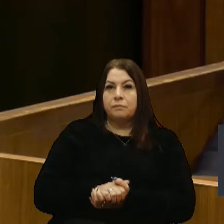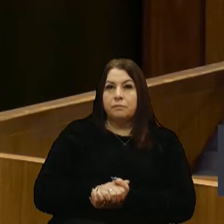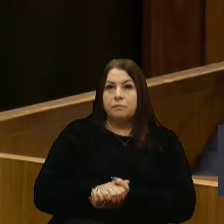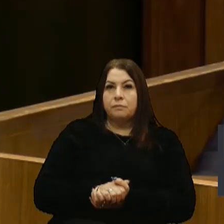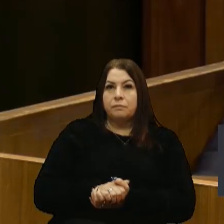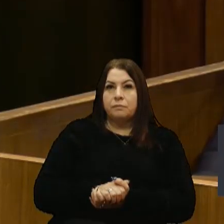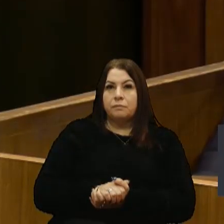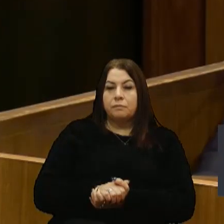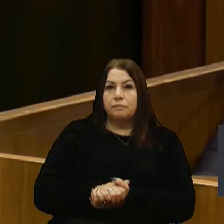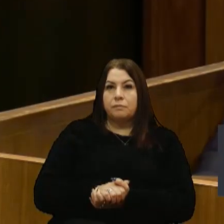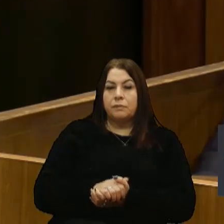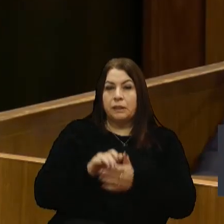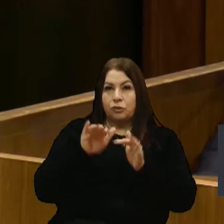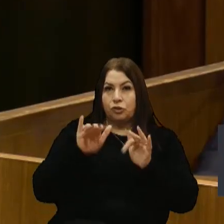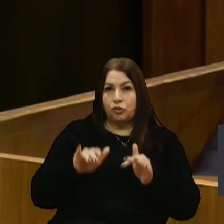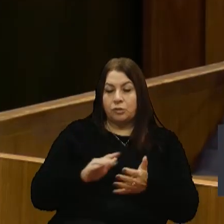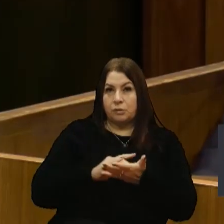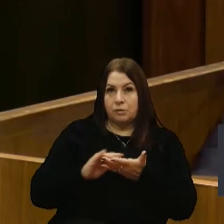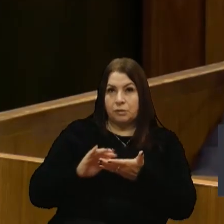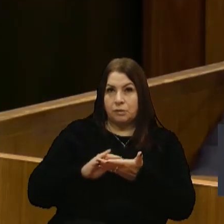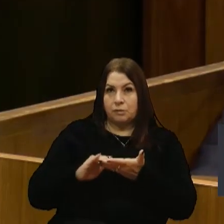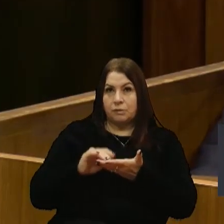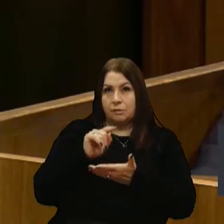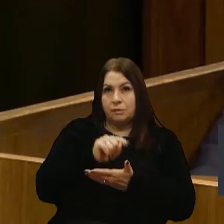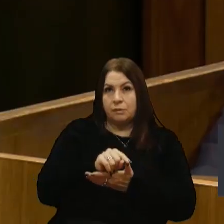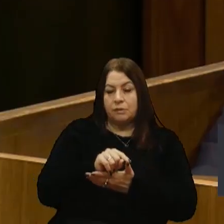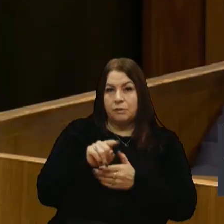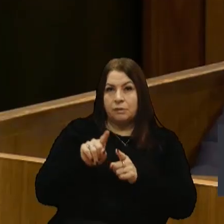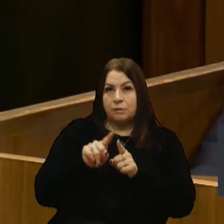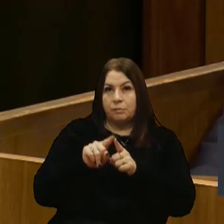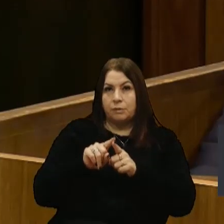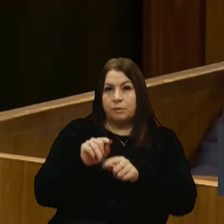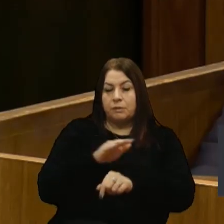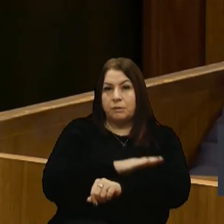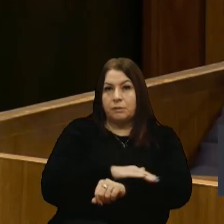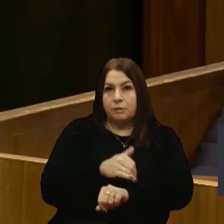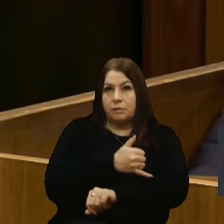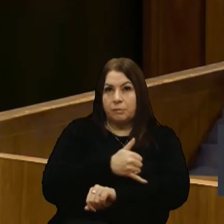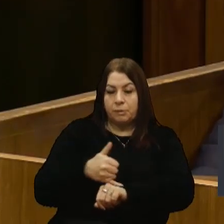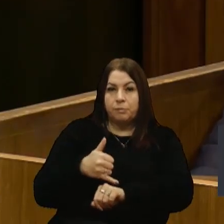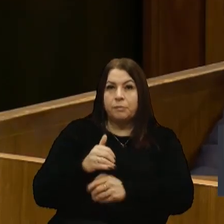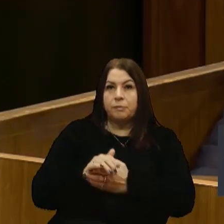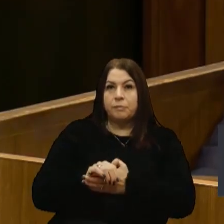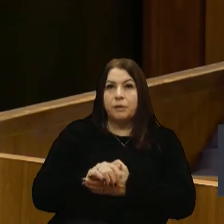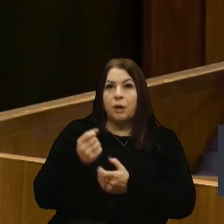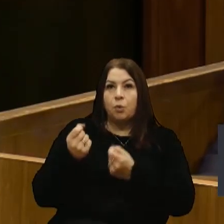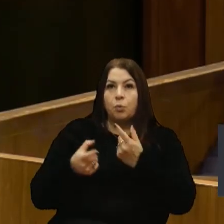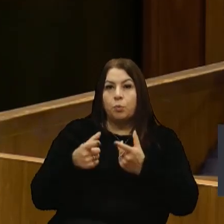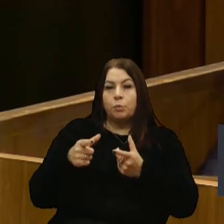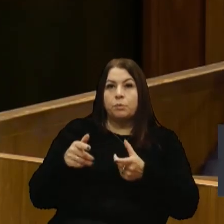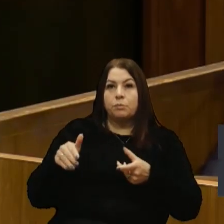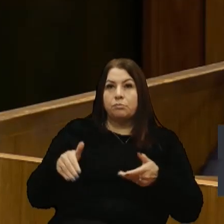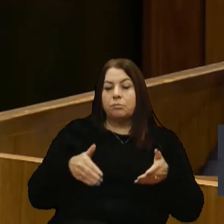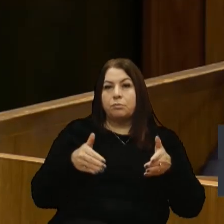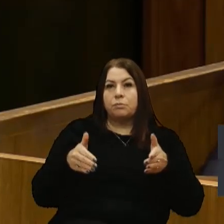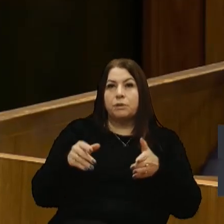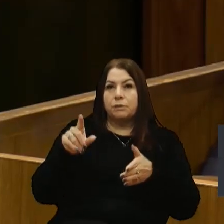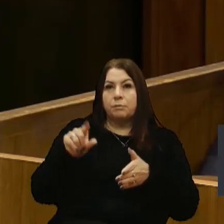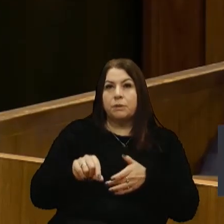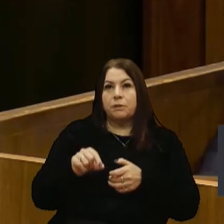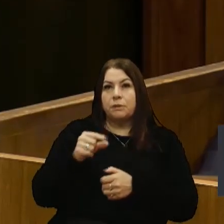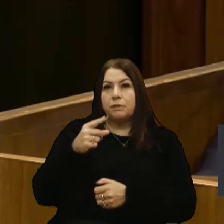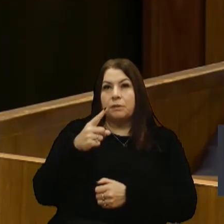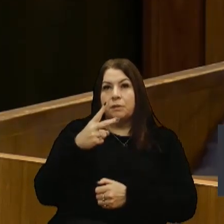digitalização, operação voltada à modernização digital e também pavimentação de alguns trechos, talvez menos de